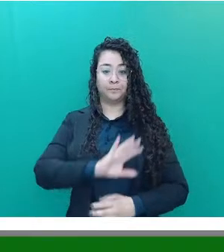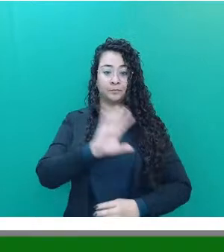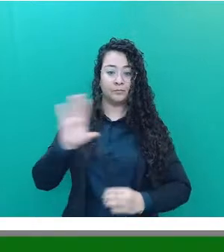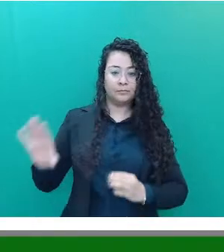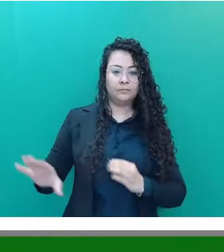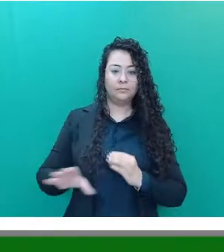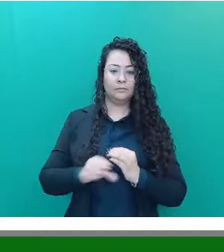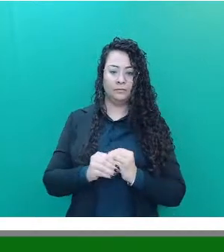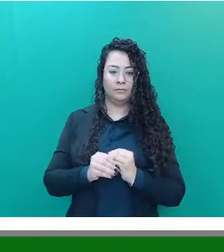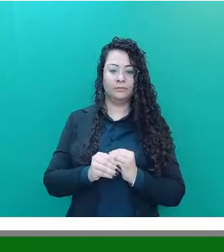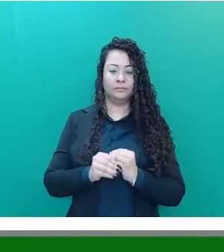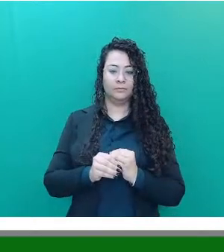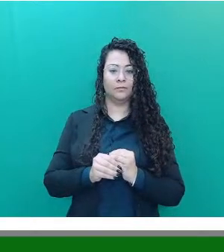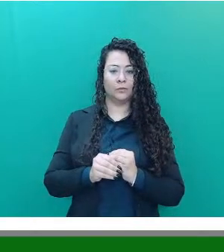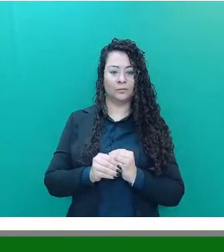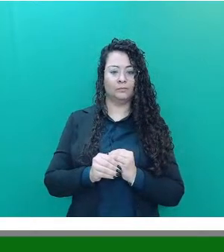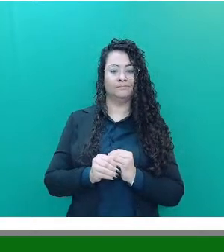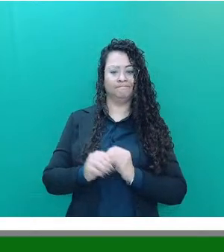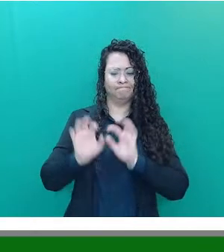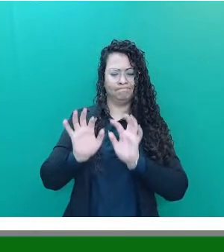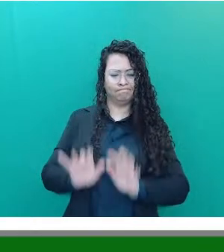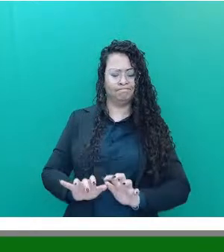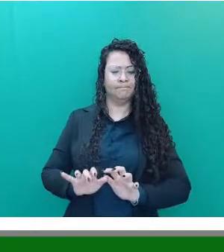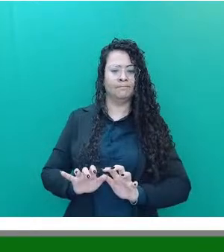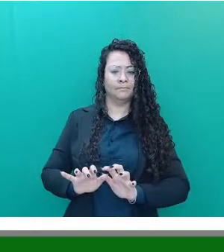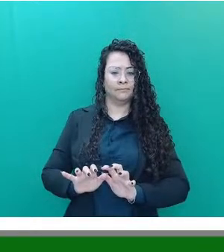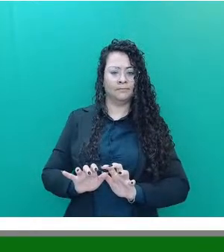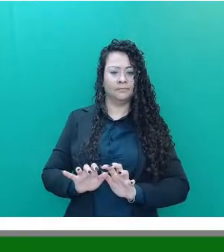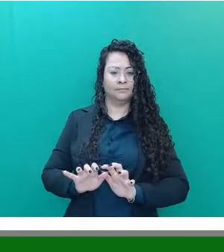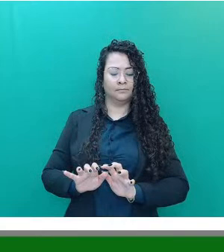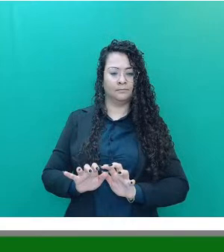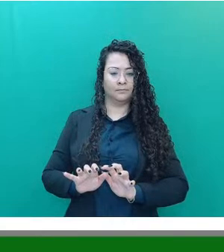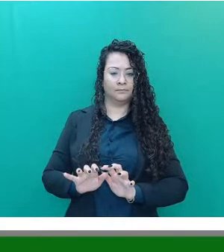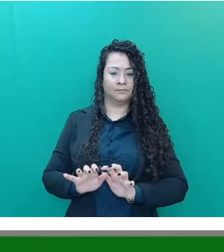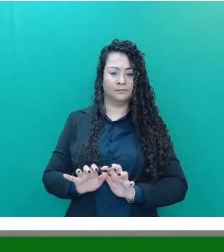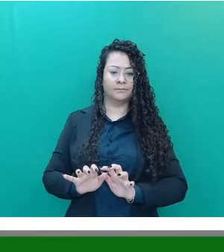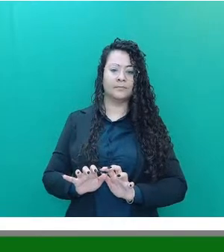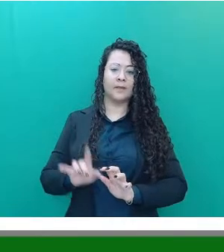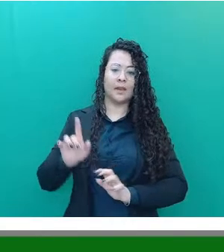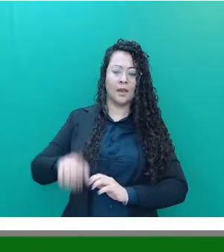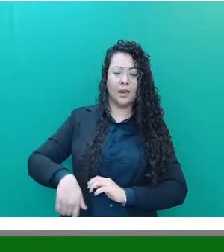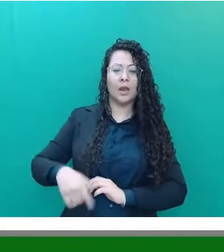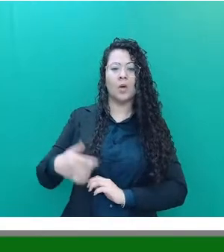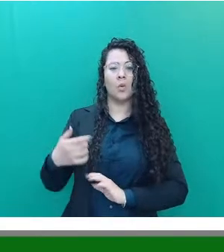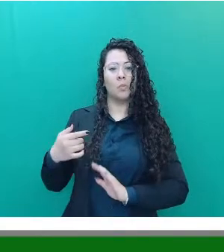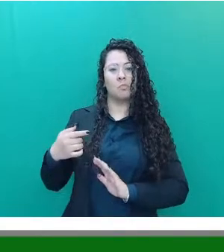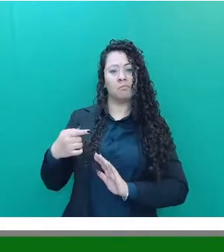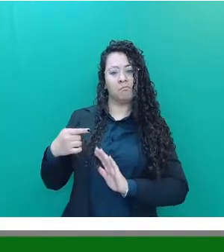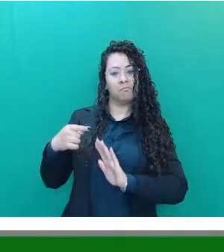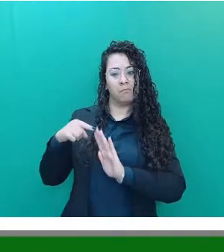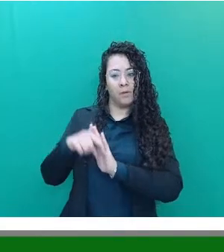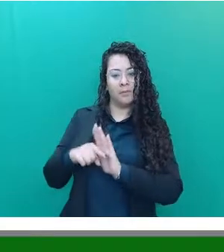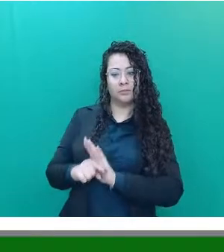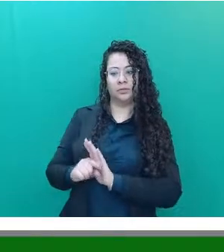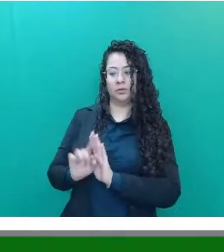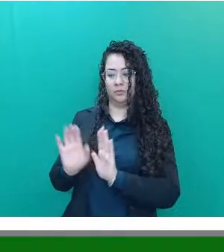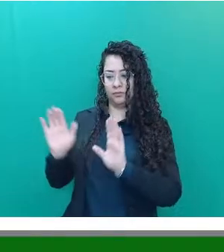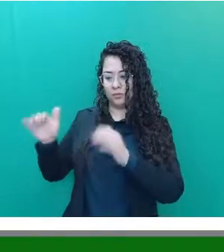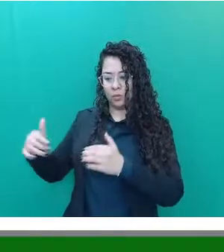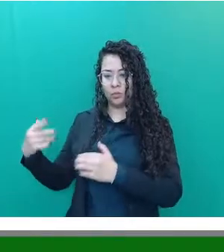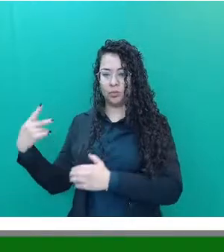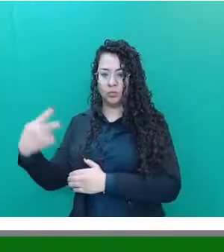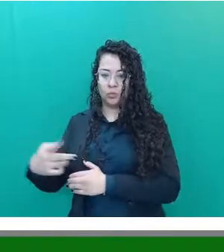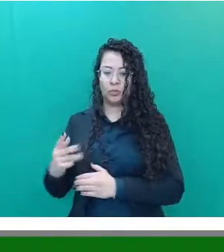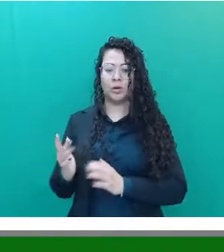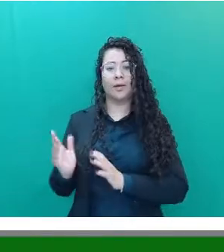isso também se desdobra como uma pesquisa paralela, tá? Ao mesmo tempo, vinculada a essa